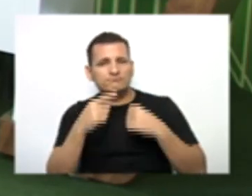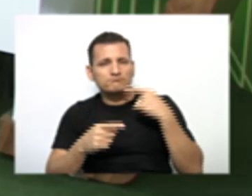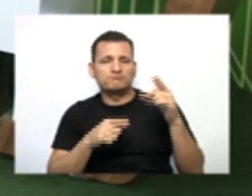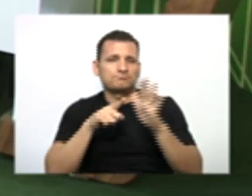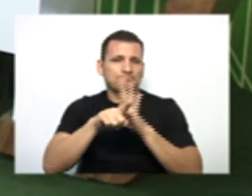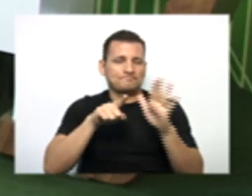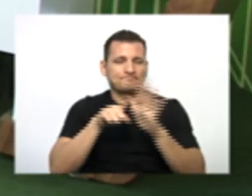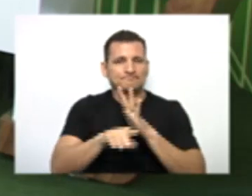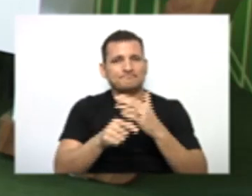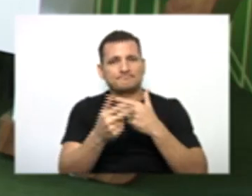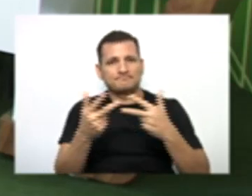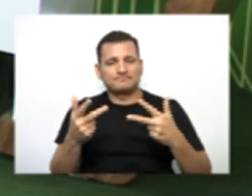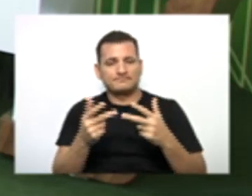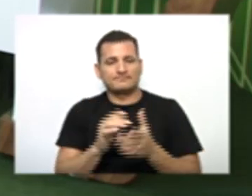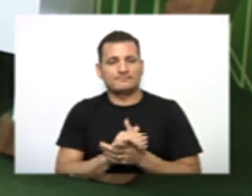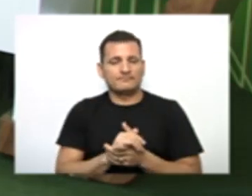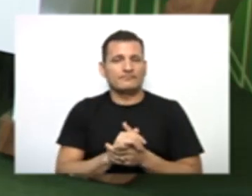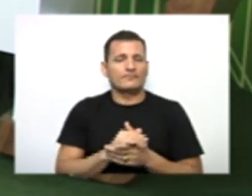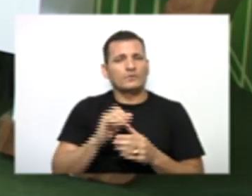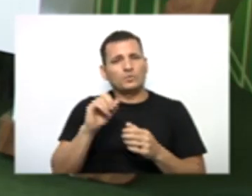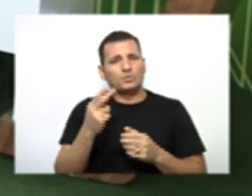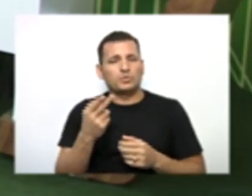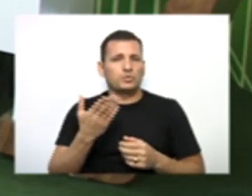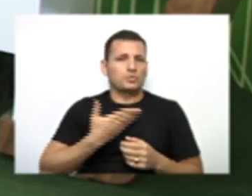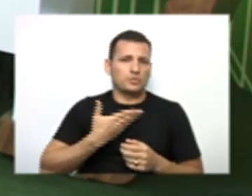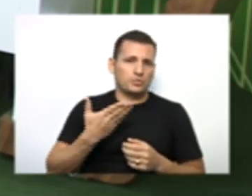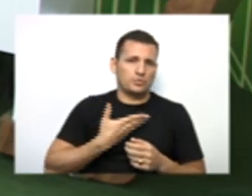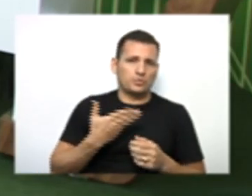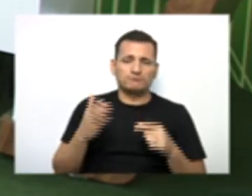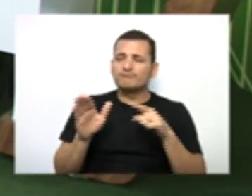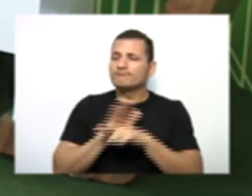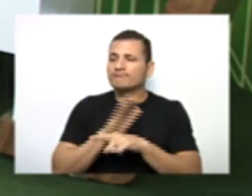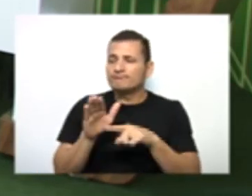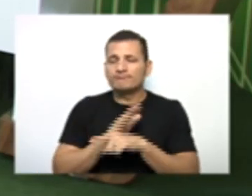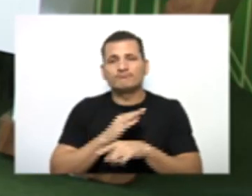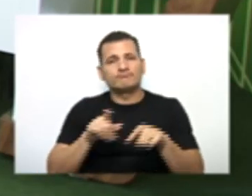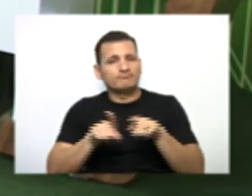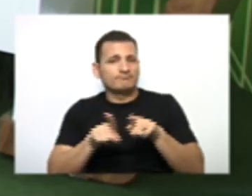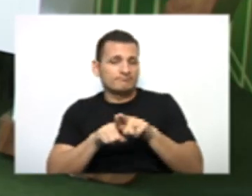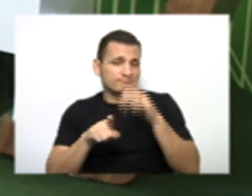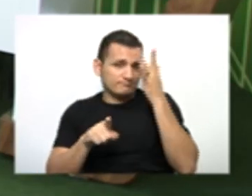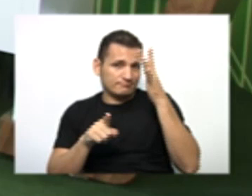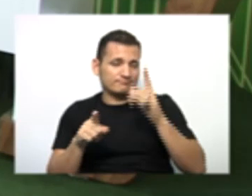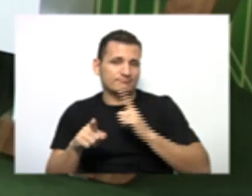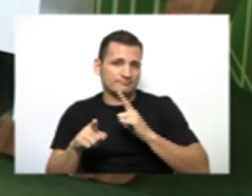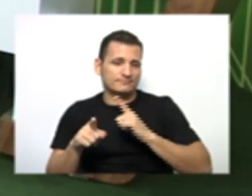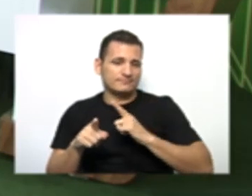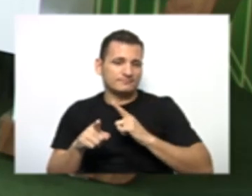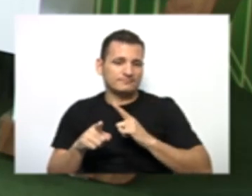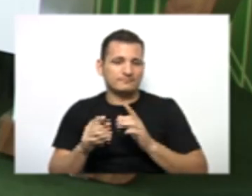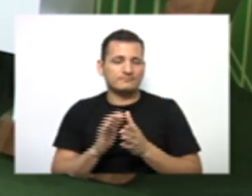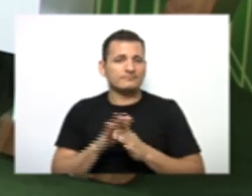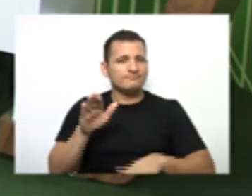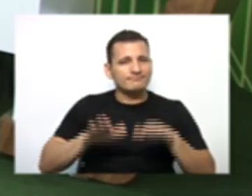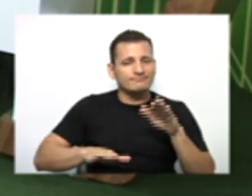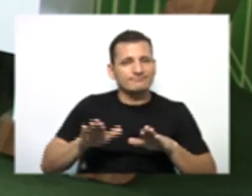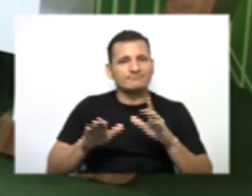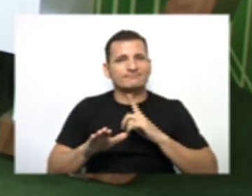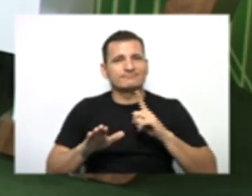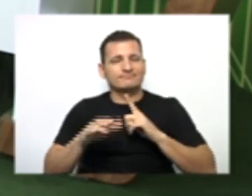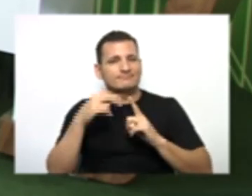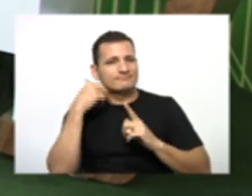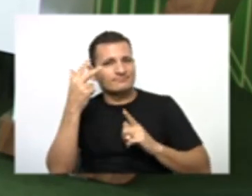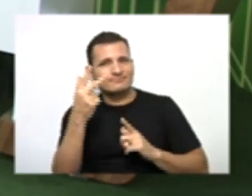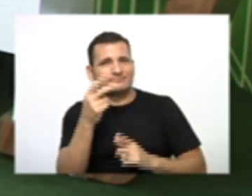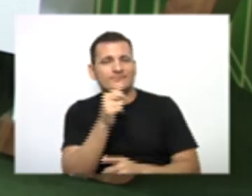alguma dúvida, alguma coisa. Consultar o seu colega que está aí do seu lado, que é mais fácil também. Às vezes você tem vergonha, né? O